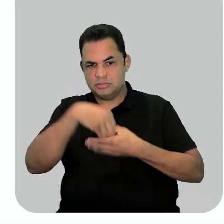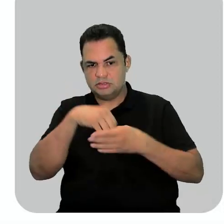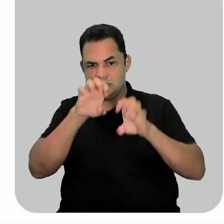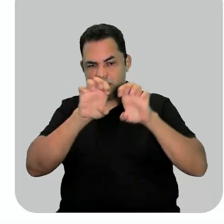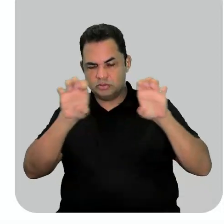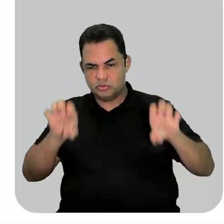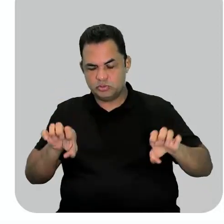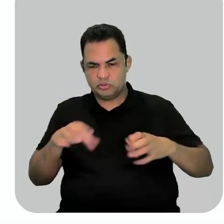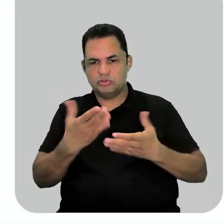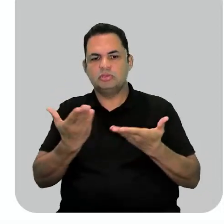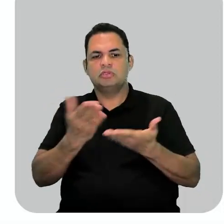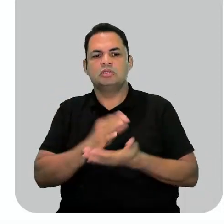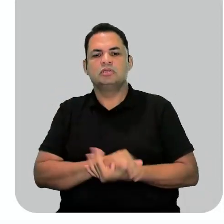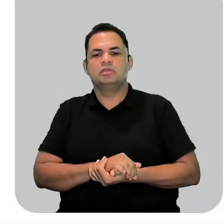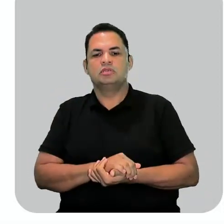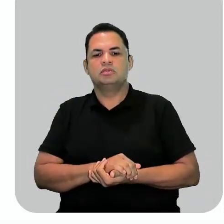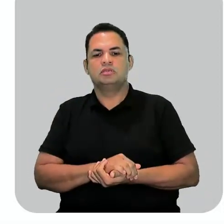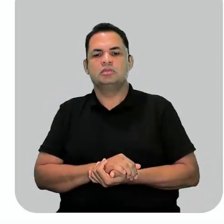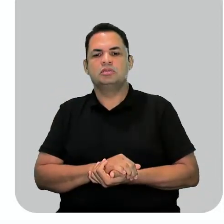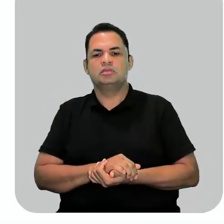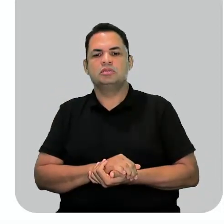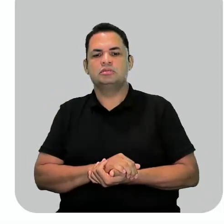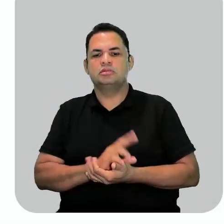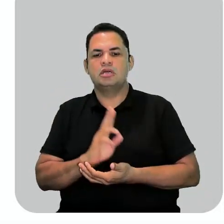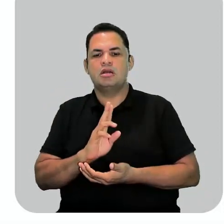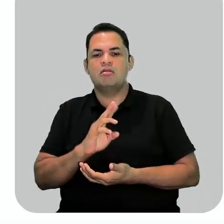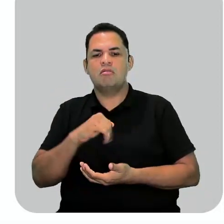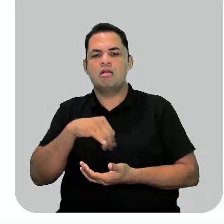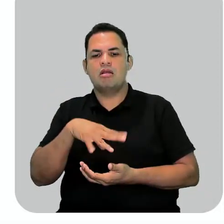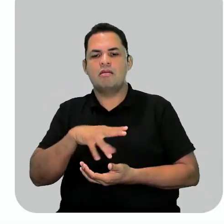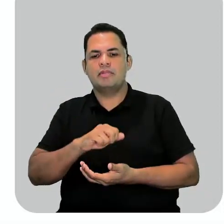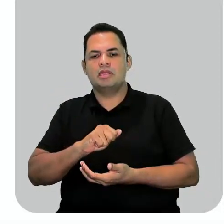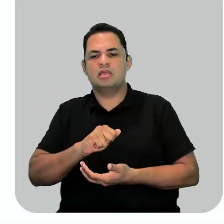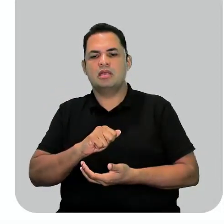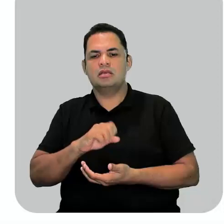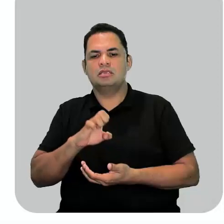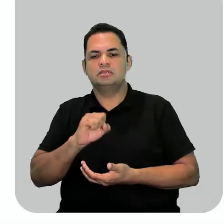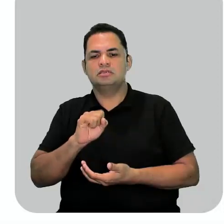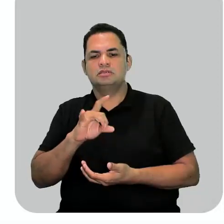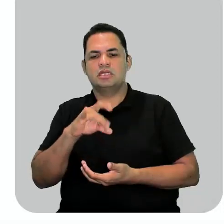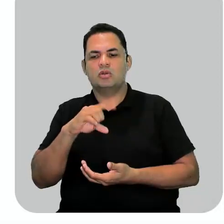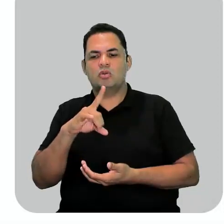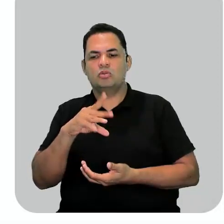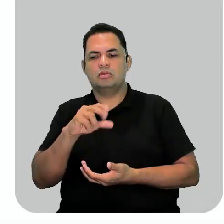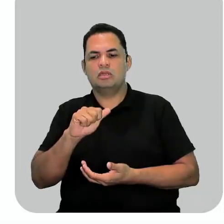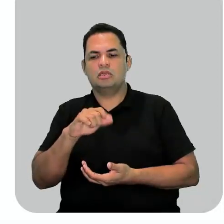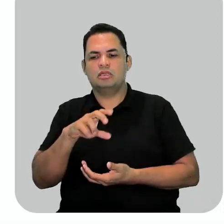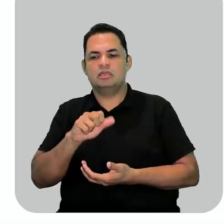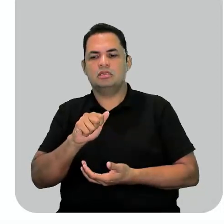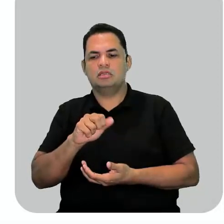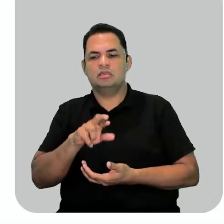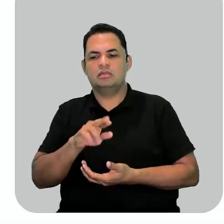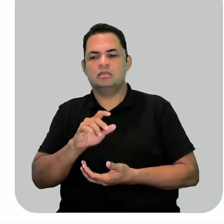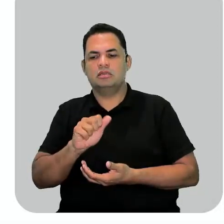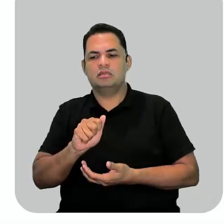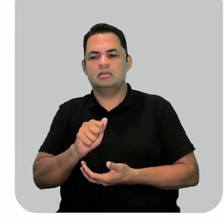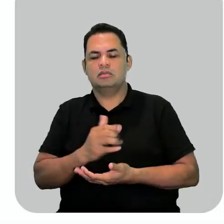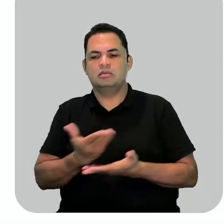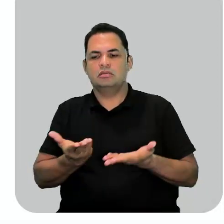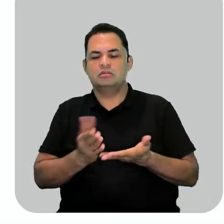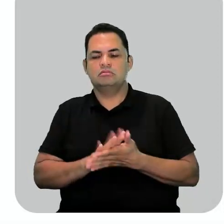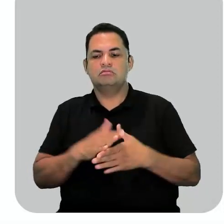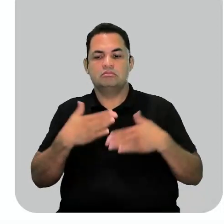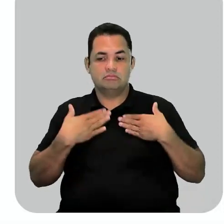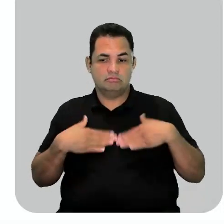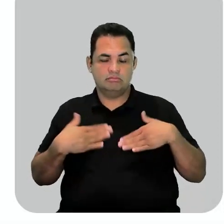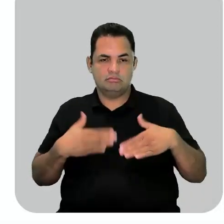estrutura. E ela não é uma amina primária, porque essa amina aqui a gente viu que ela é uma amina secundária. Tranquilo